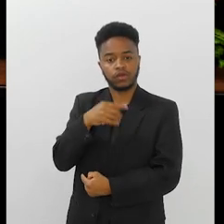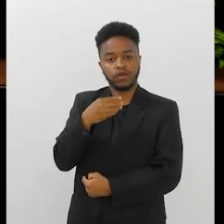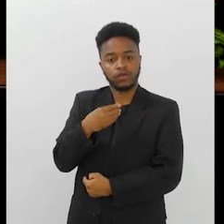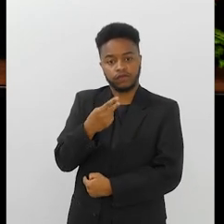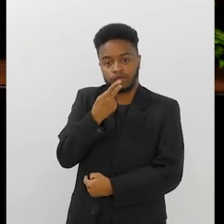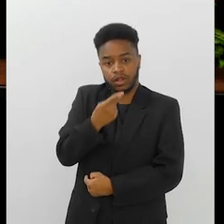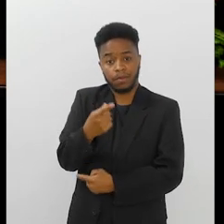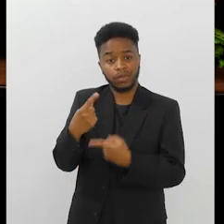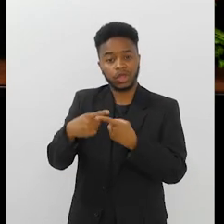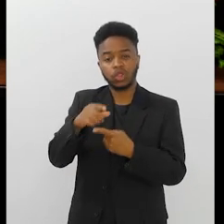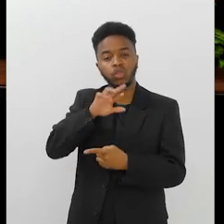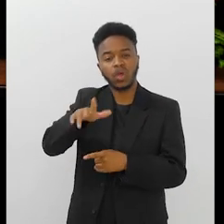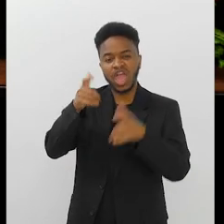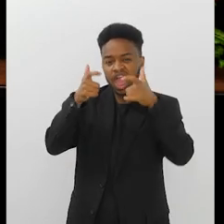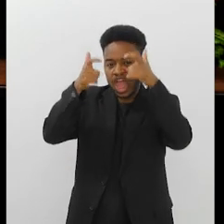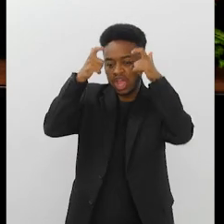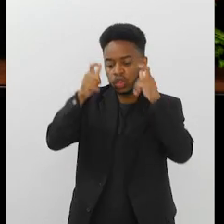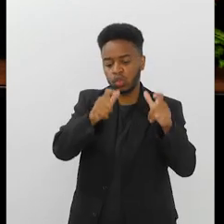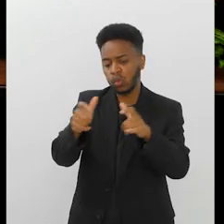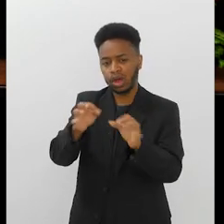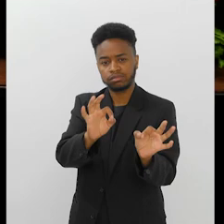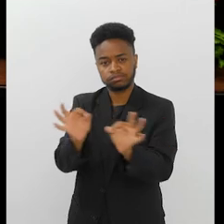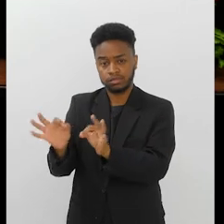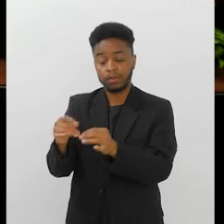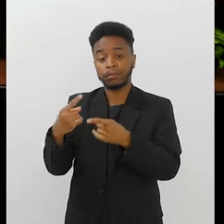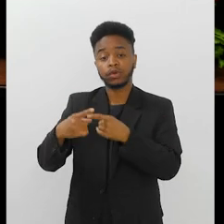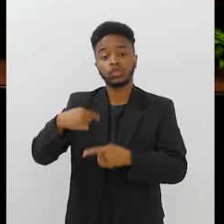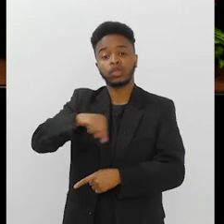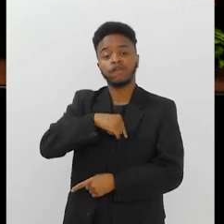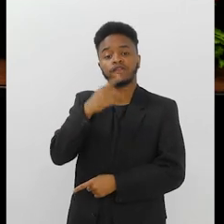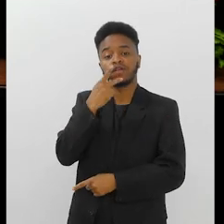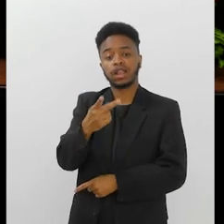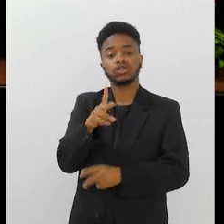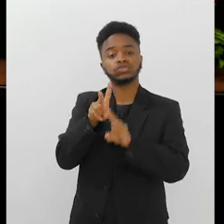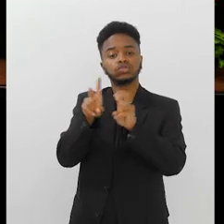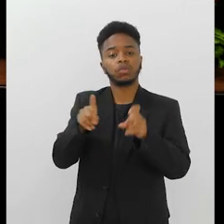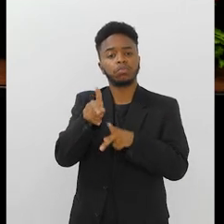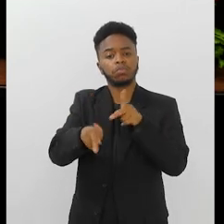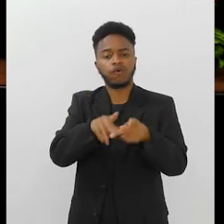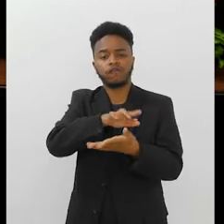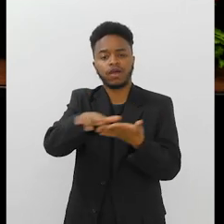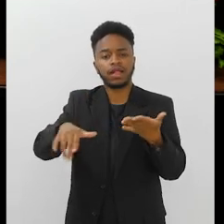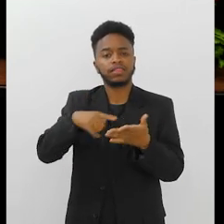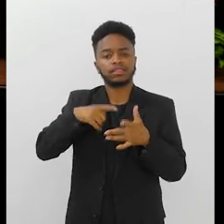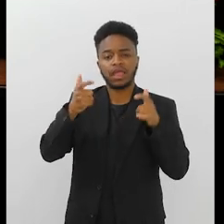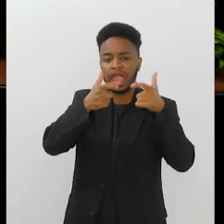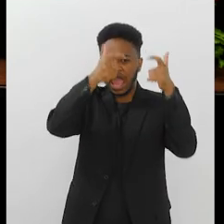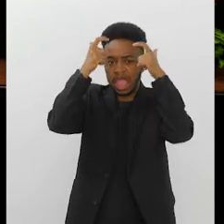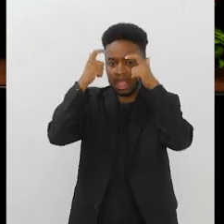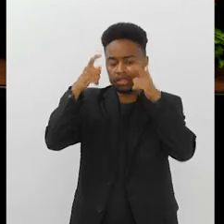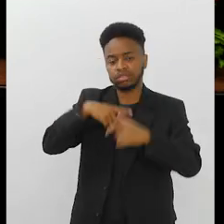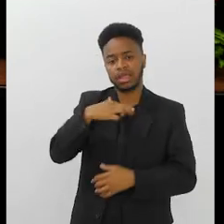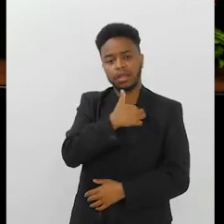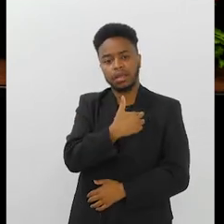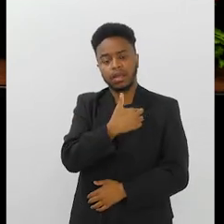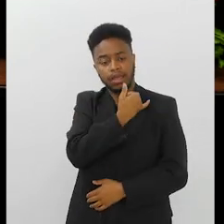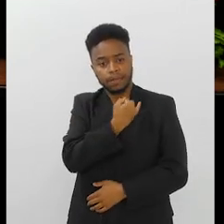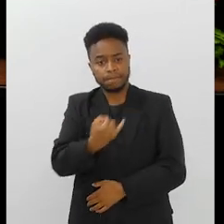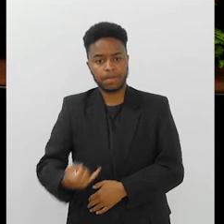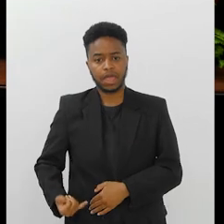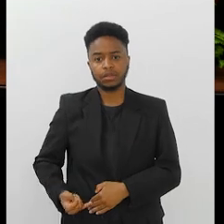visão orumila não é rei de terra nenhuma Luzia a gente fala de tantos povos africanos e sempre com tantos reinados tantos